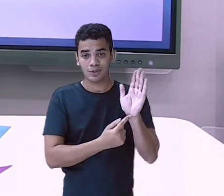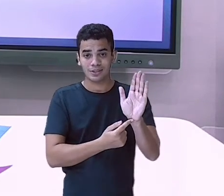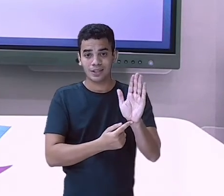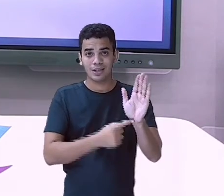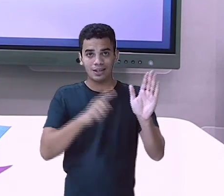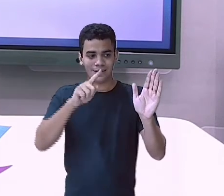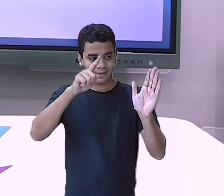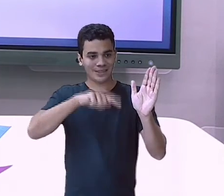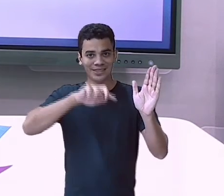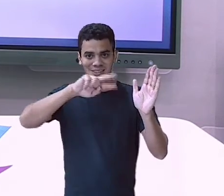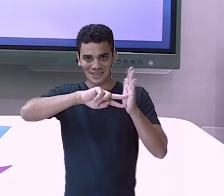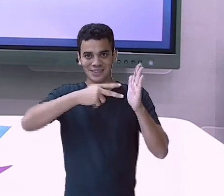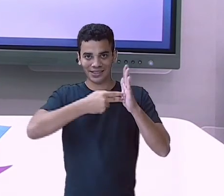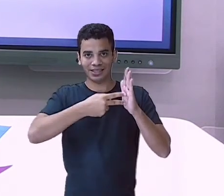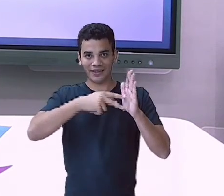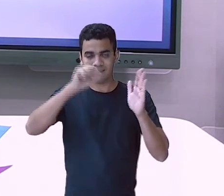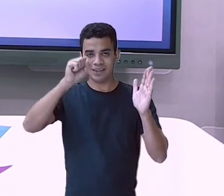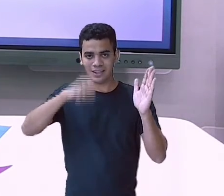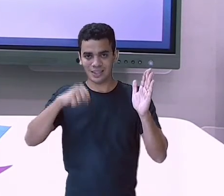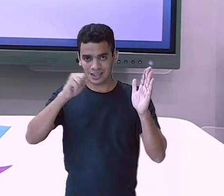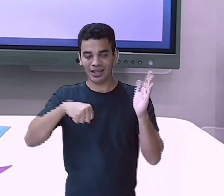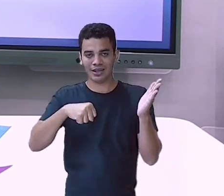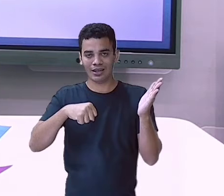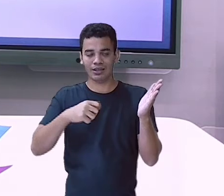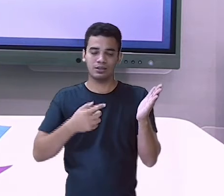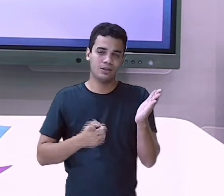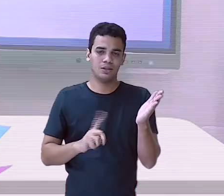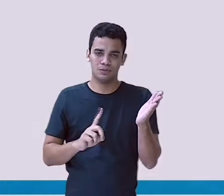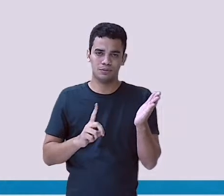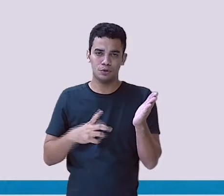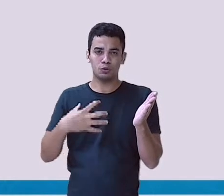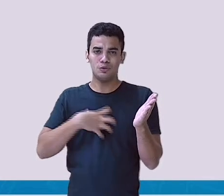se aplicam a este exemplo aqui.